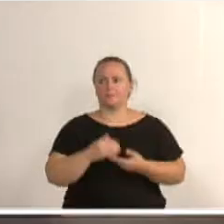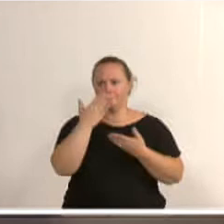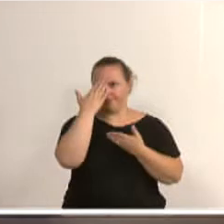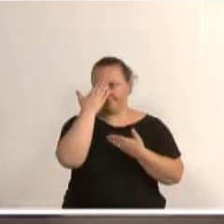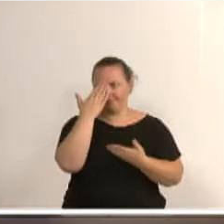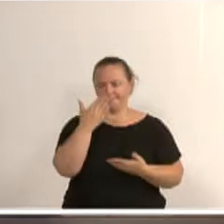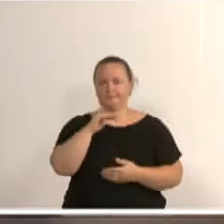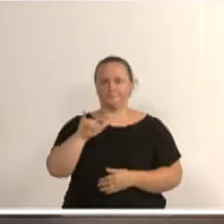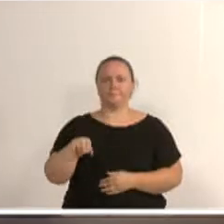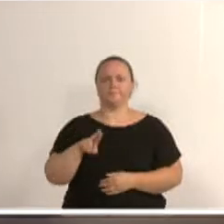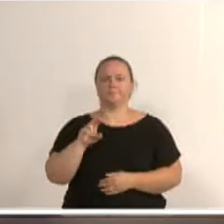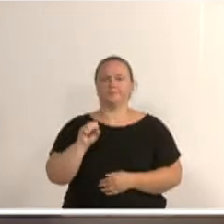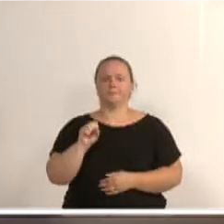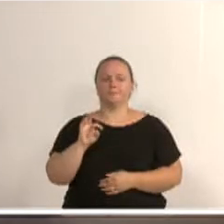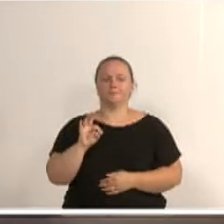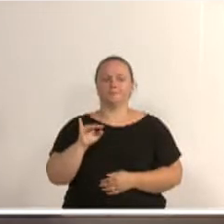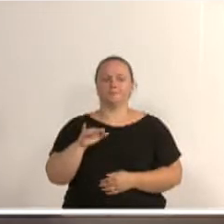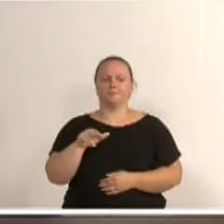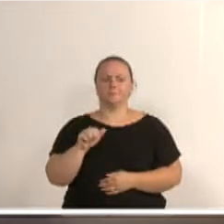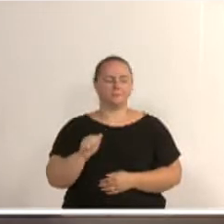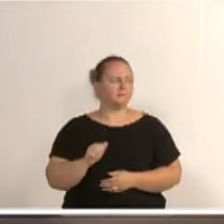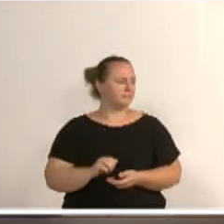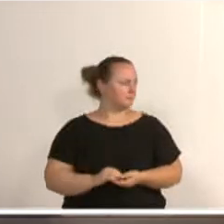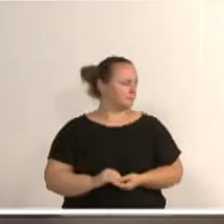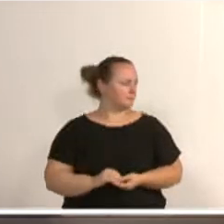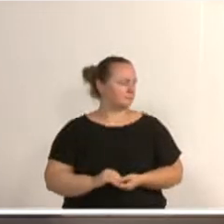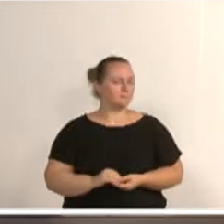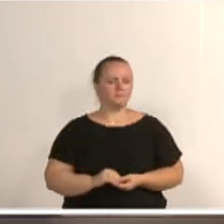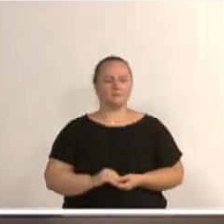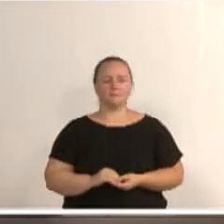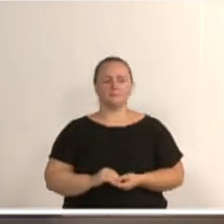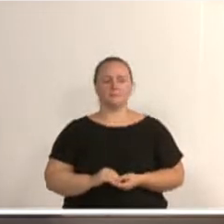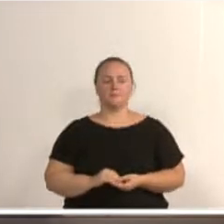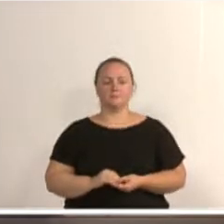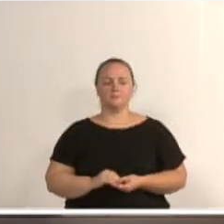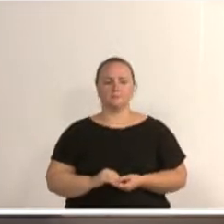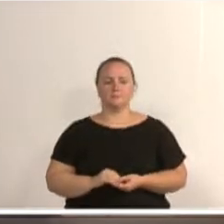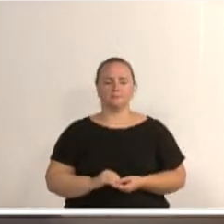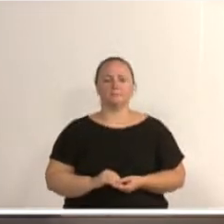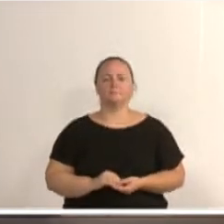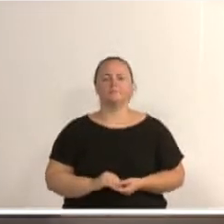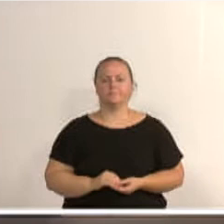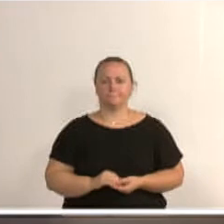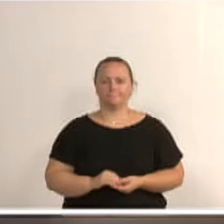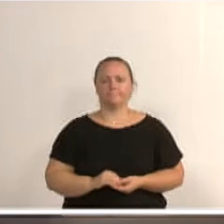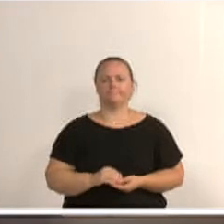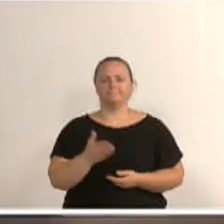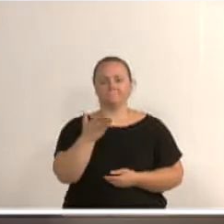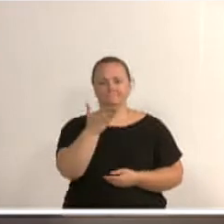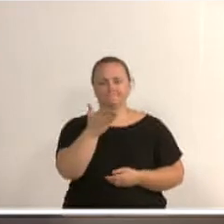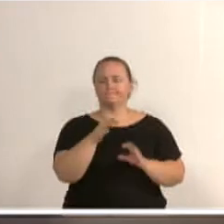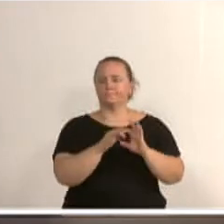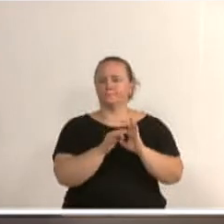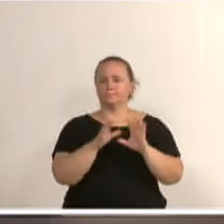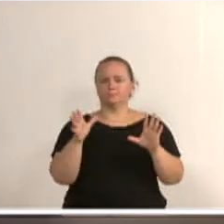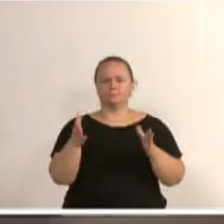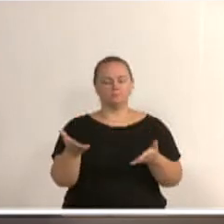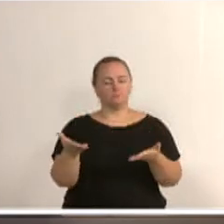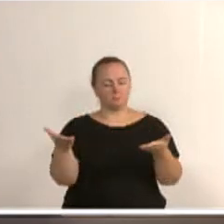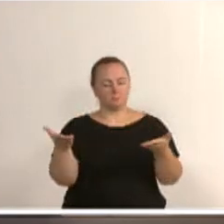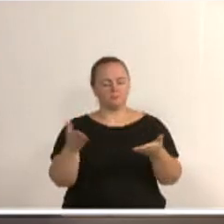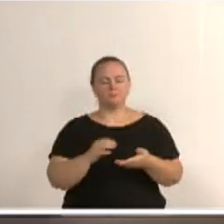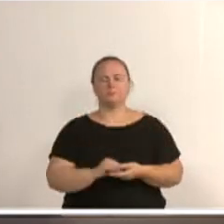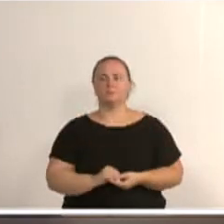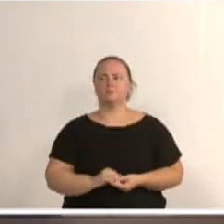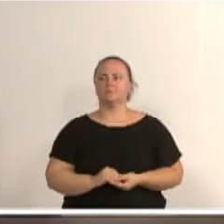Obrigado, dona Justina. A senhora é a comprovação de que tem a liberdade de se expressar aqui na Câmara. A senhora